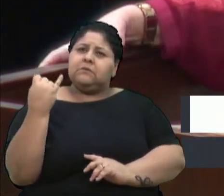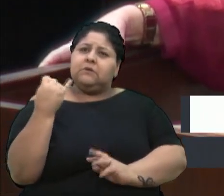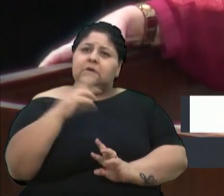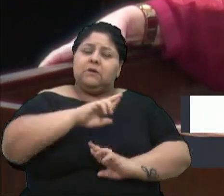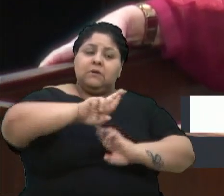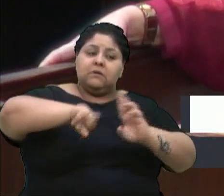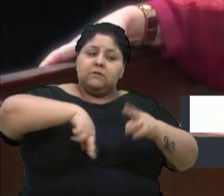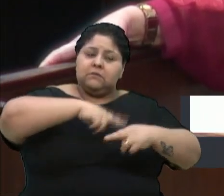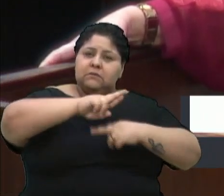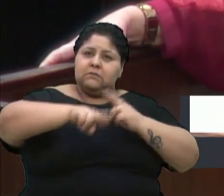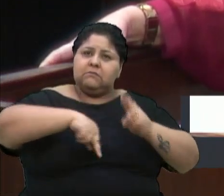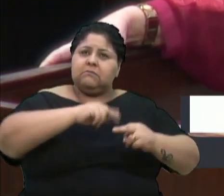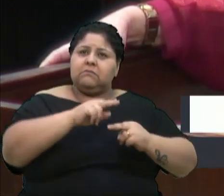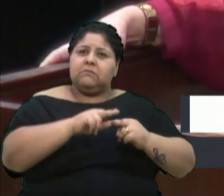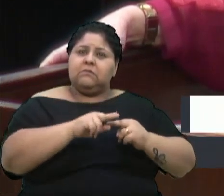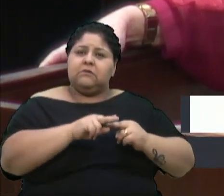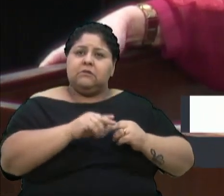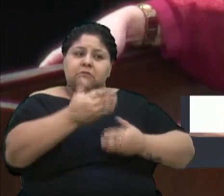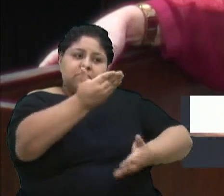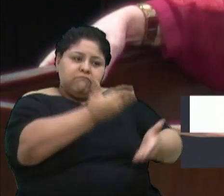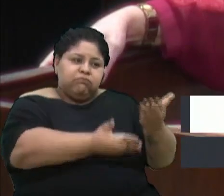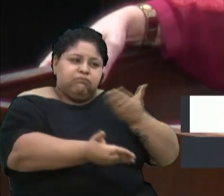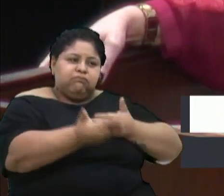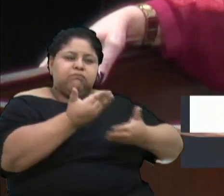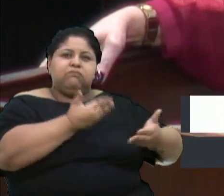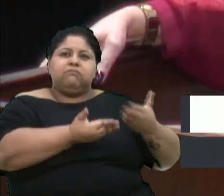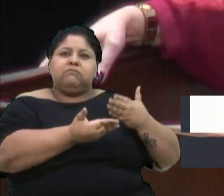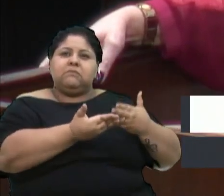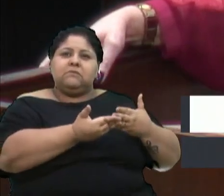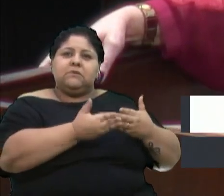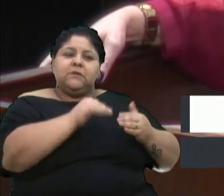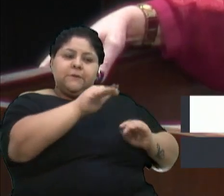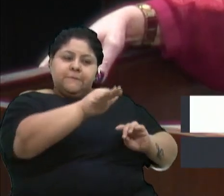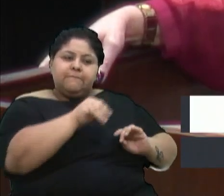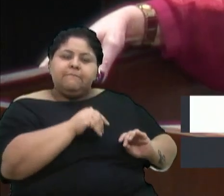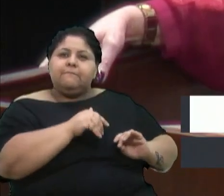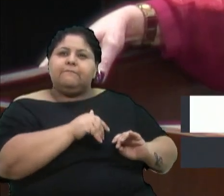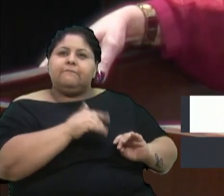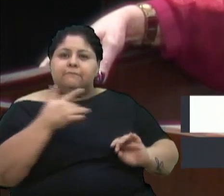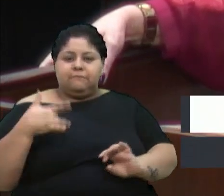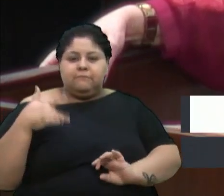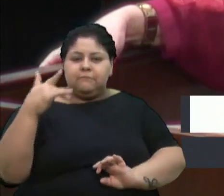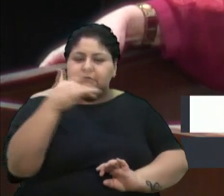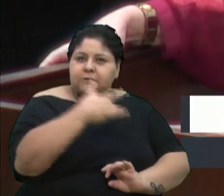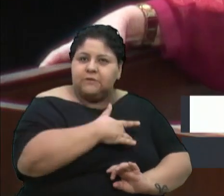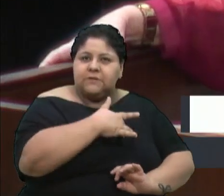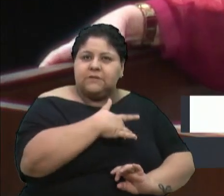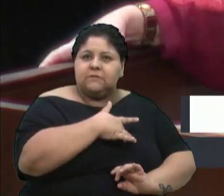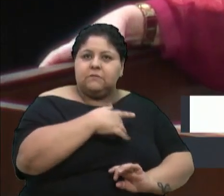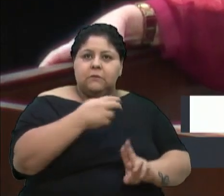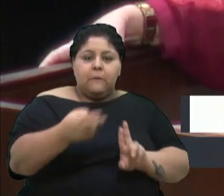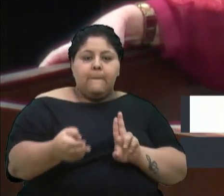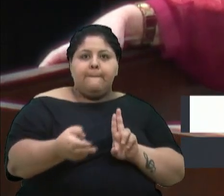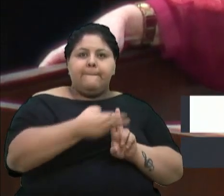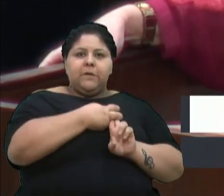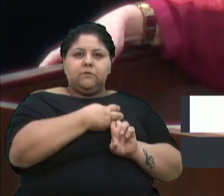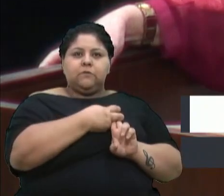relação ao atendimento, né? A busca à saúde pelo SUS. Ali,